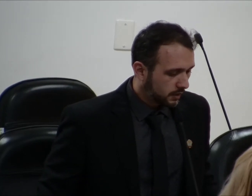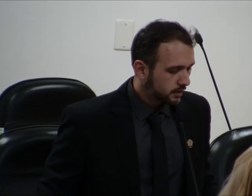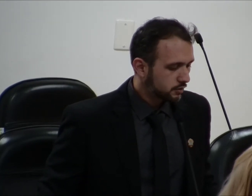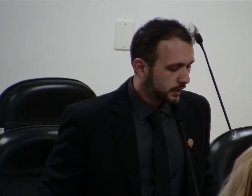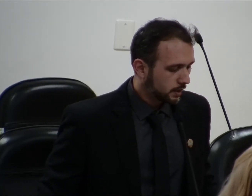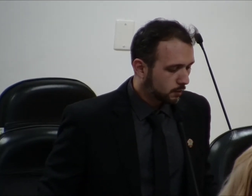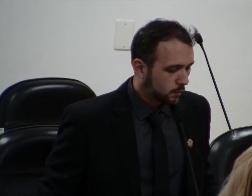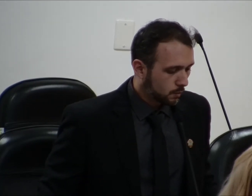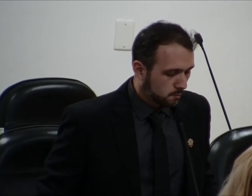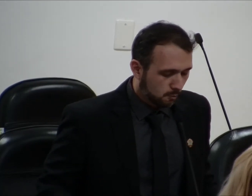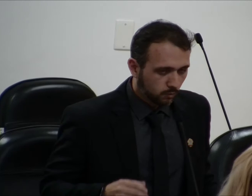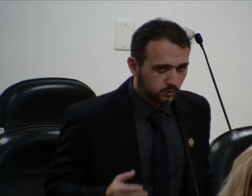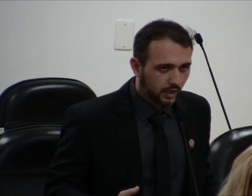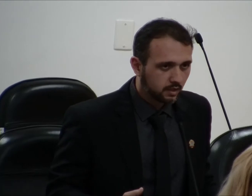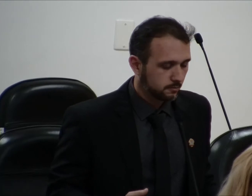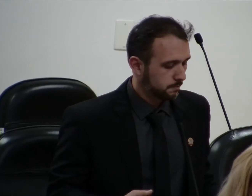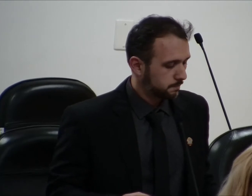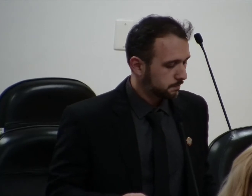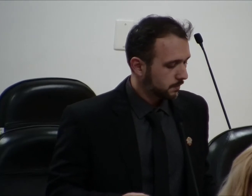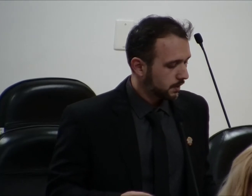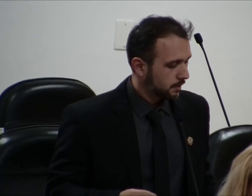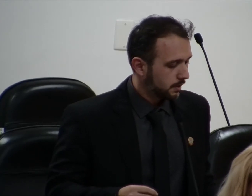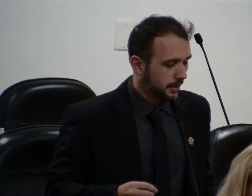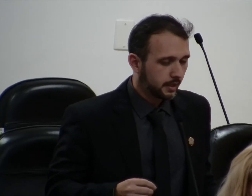o texto ainda contém